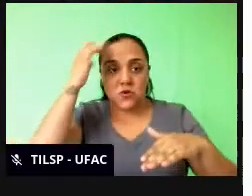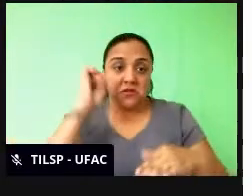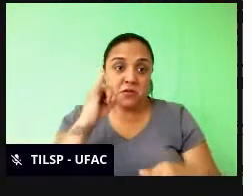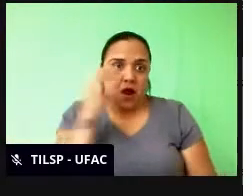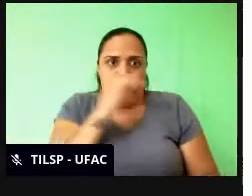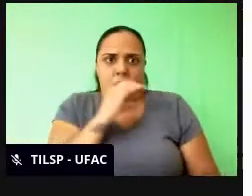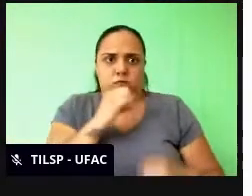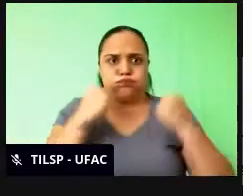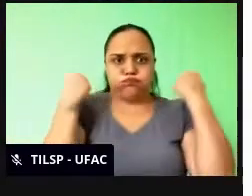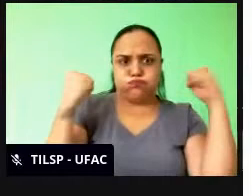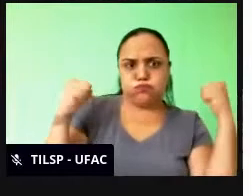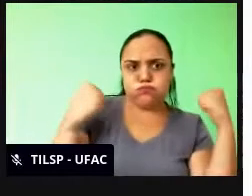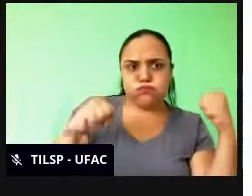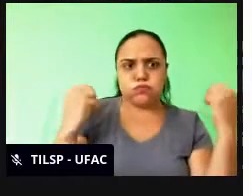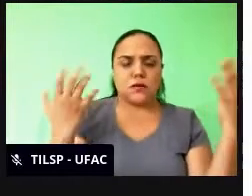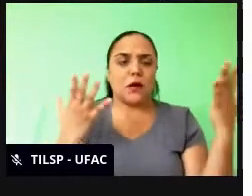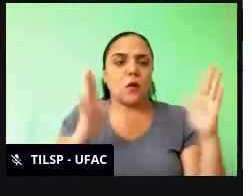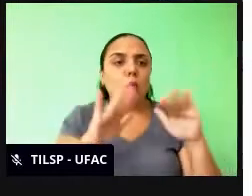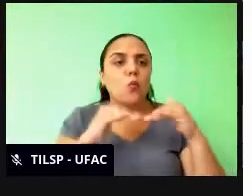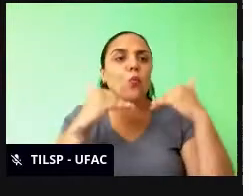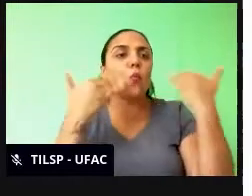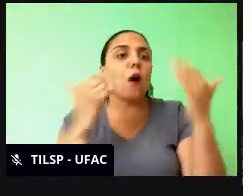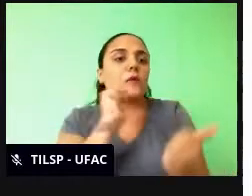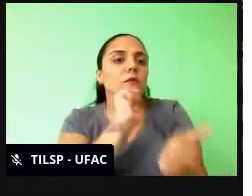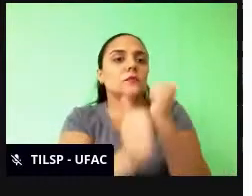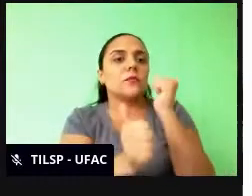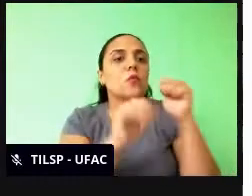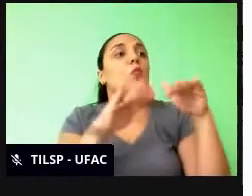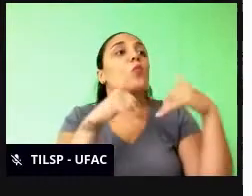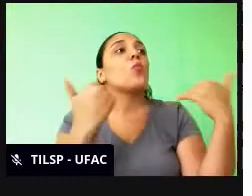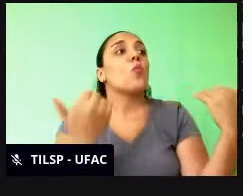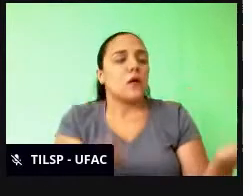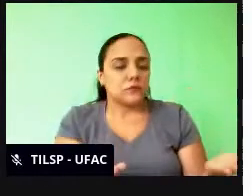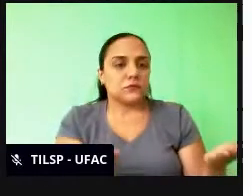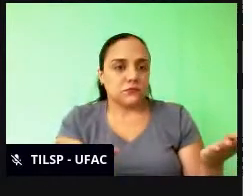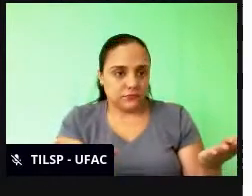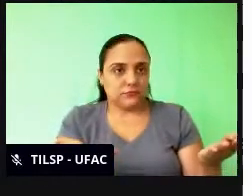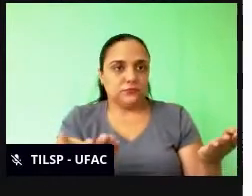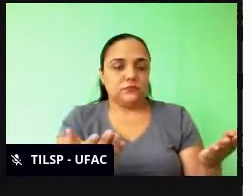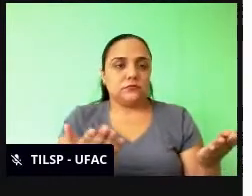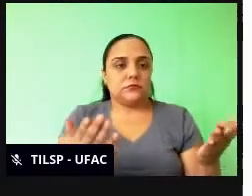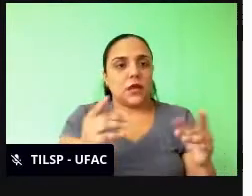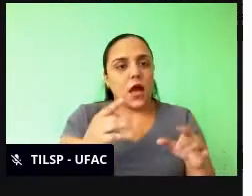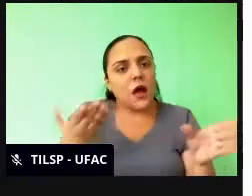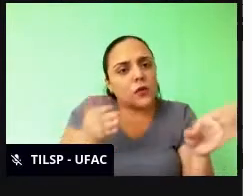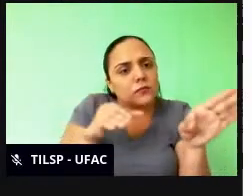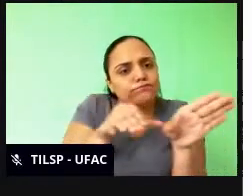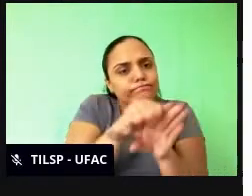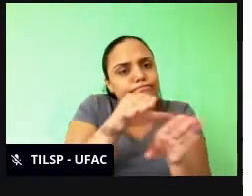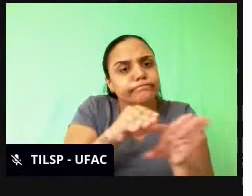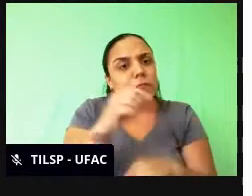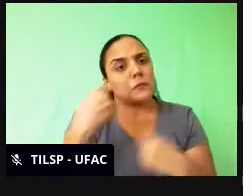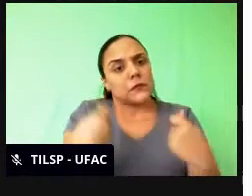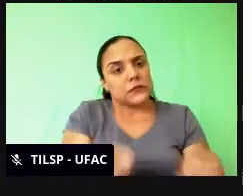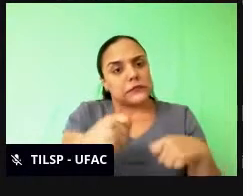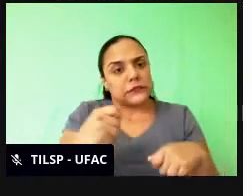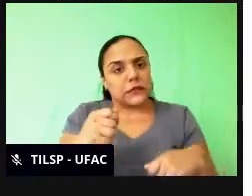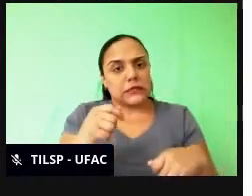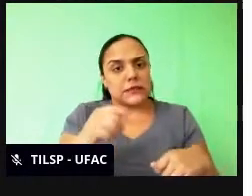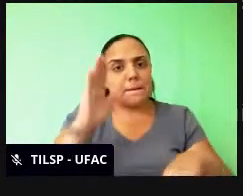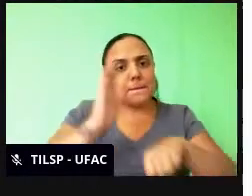treino, depende também da modalidade esportiva. Então, estima-se que a recomendação, ela varia de